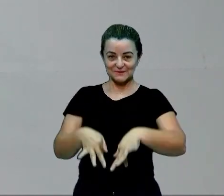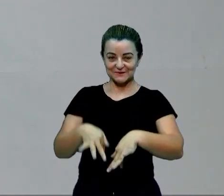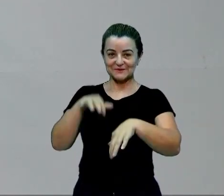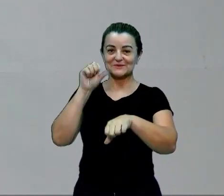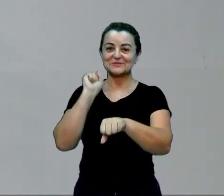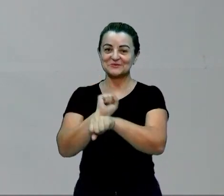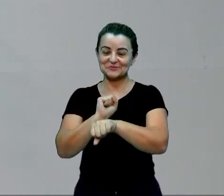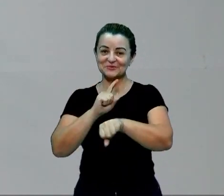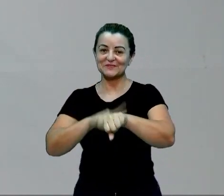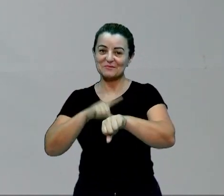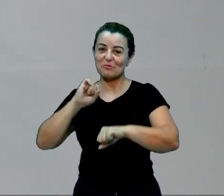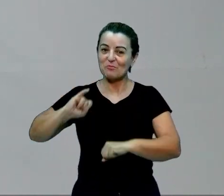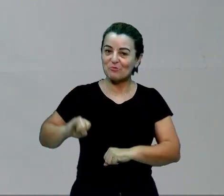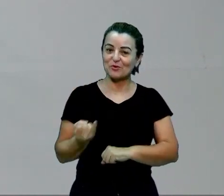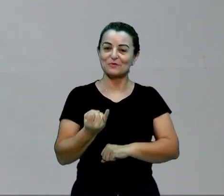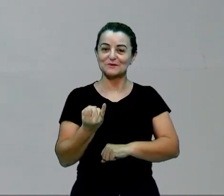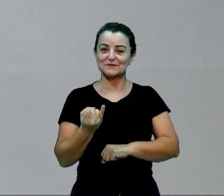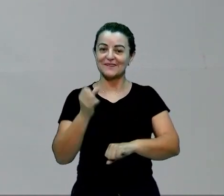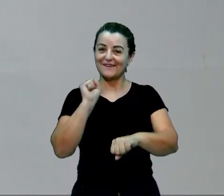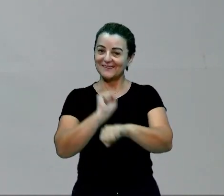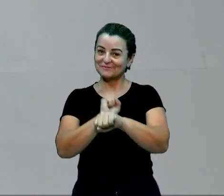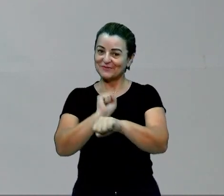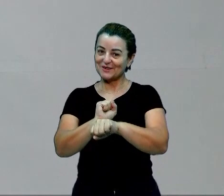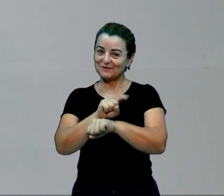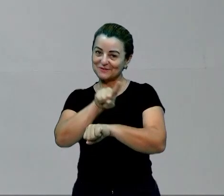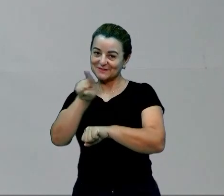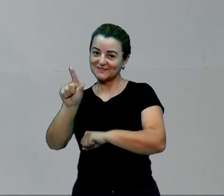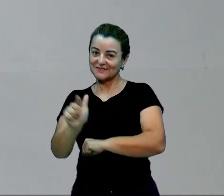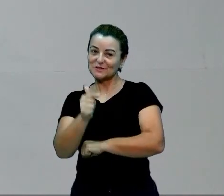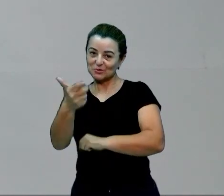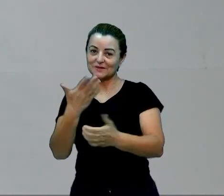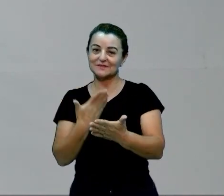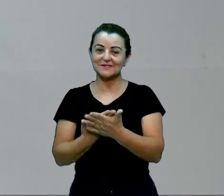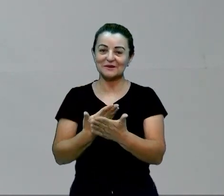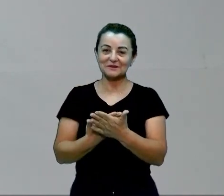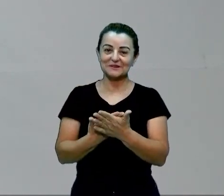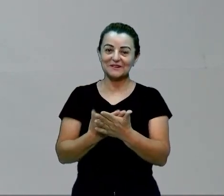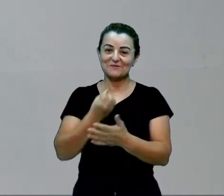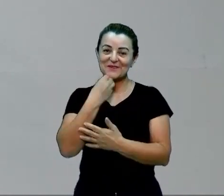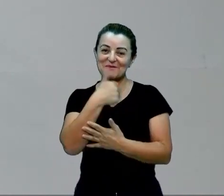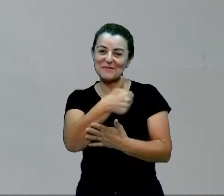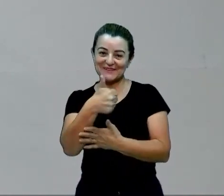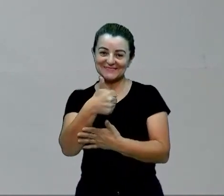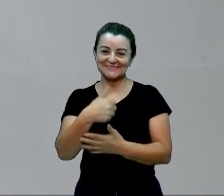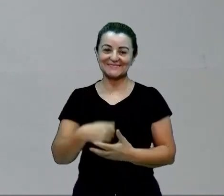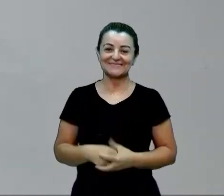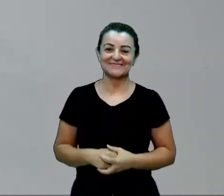tempo tenha sido proveitoso. Aguardo vocês nas próximas aulas. Fiquem bem!